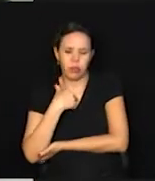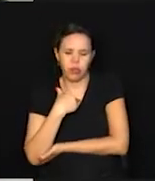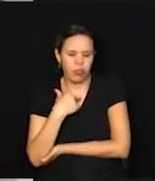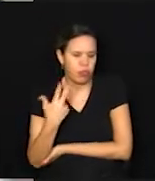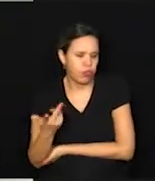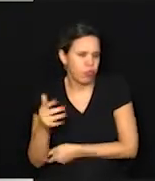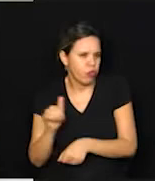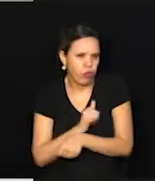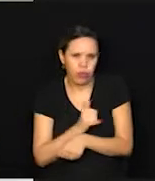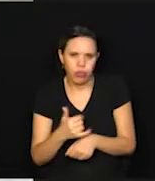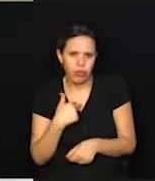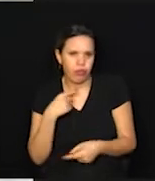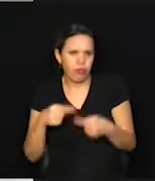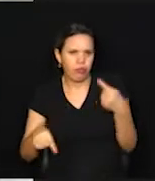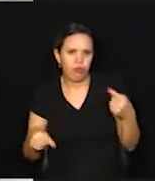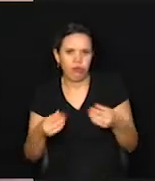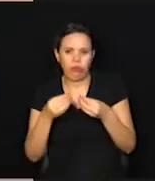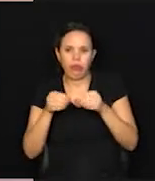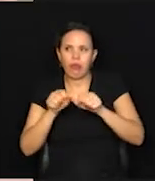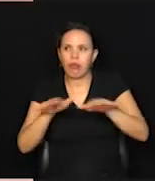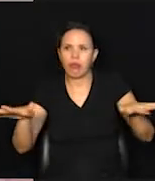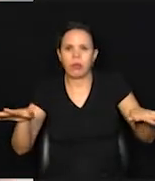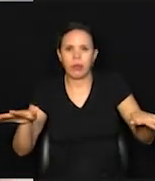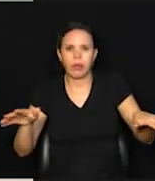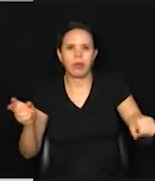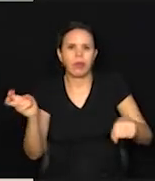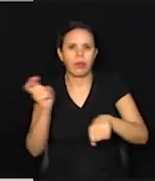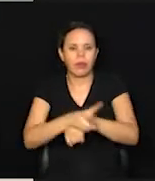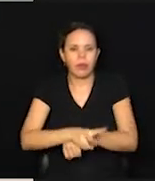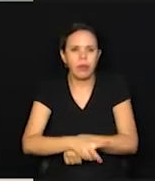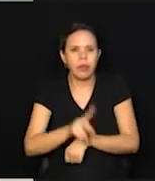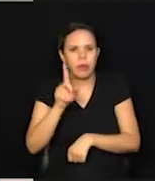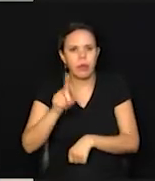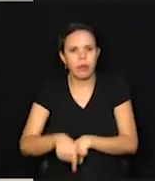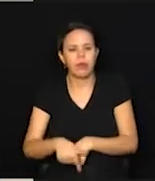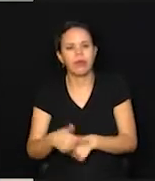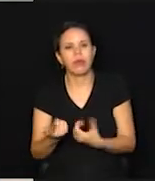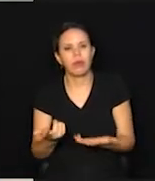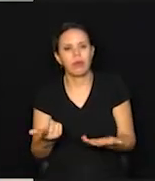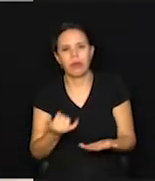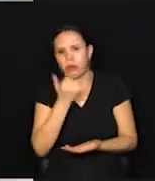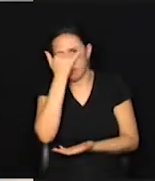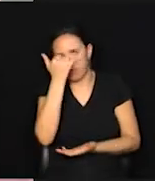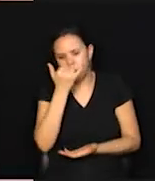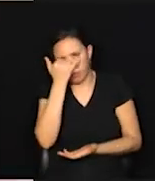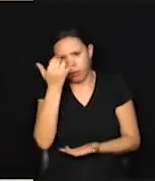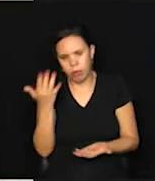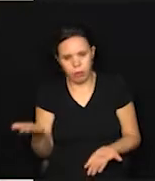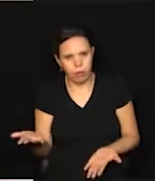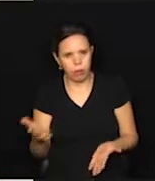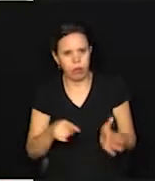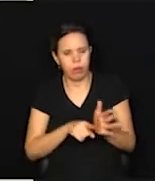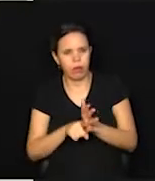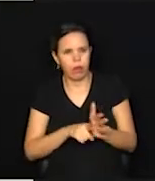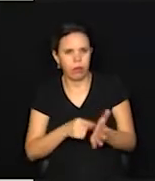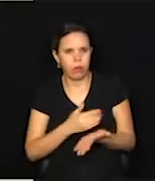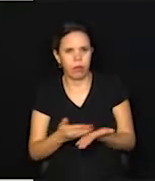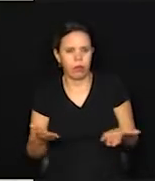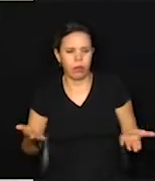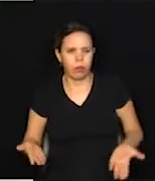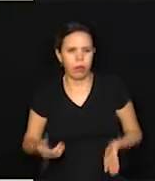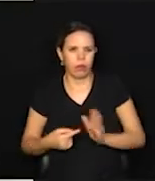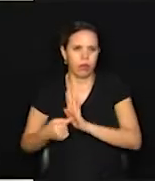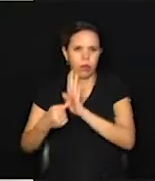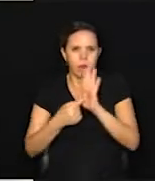a estratégia implicava em disseminar o vírus, e já se sabia que o vírus era um vírus com uma letalidade significativa, pelos dados iniciais, inclusive,